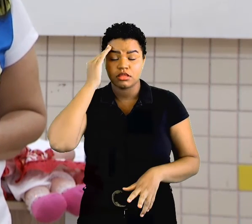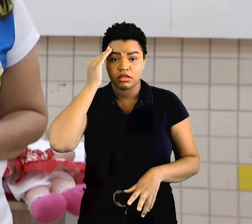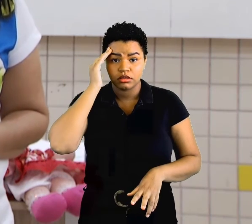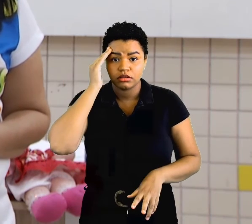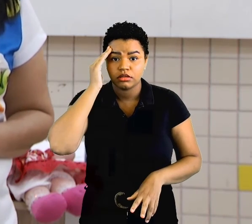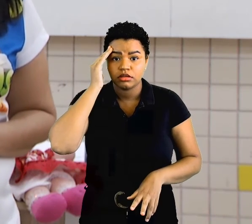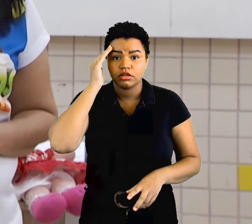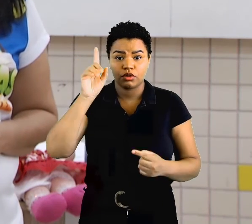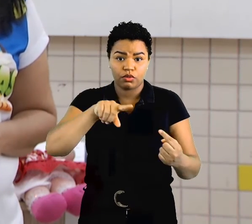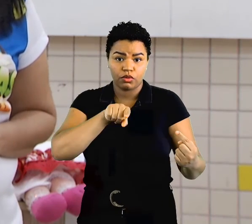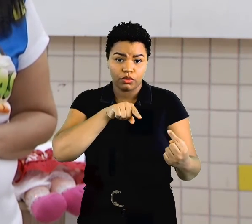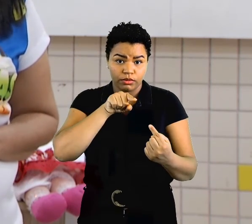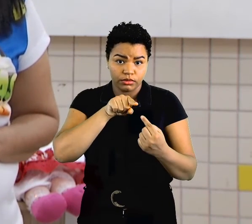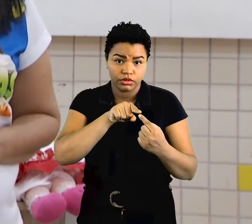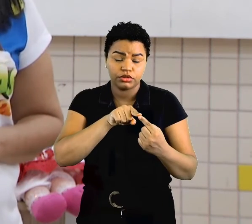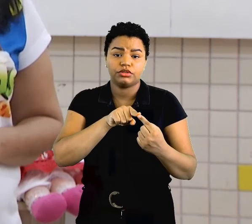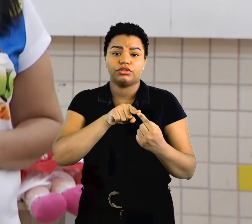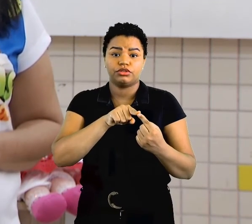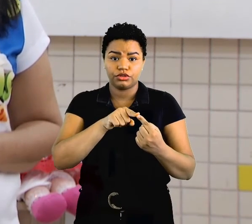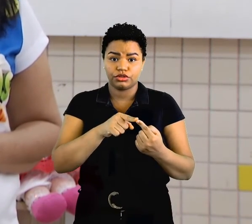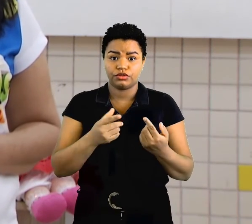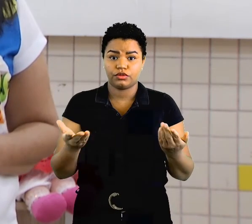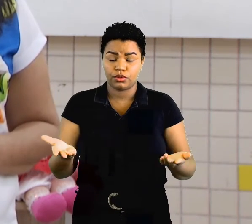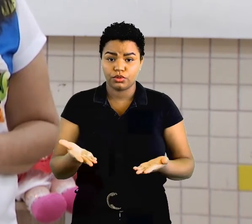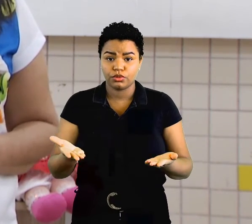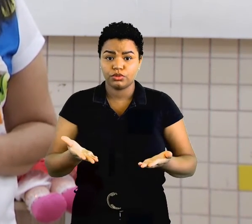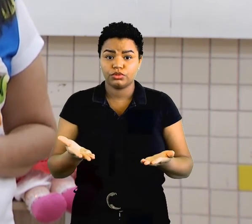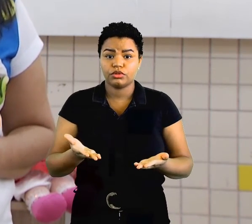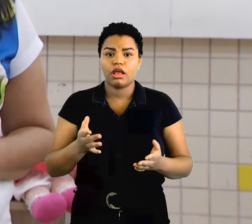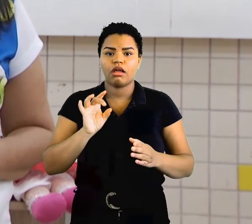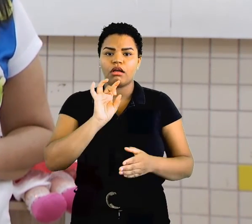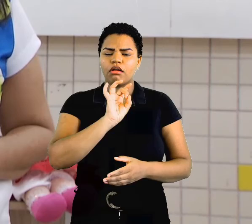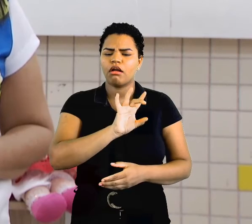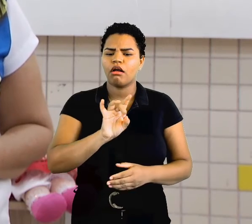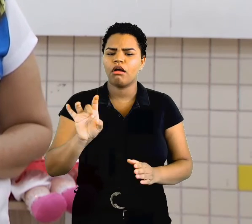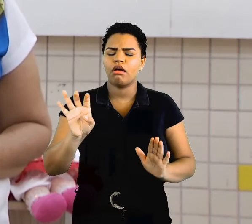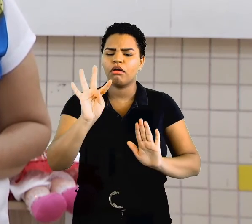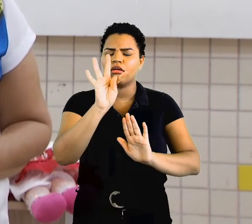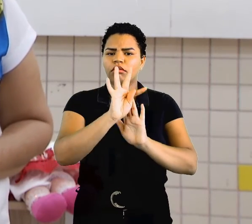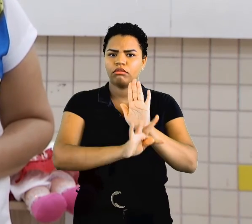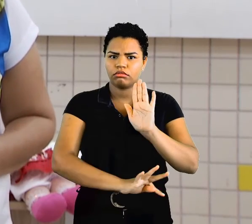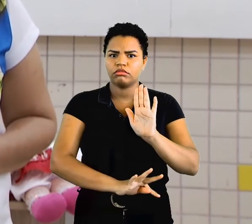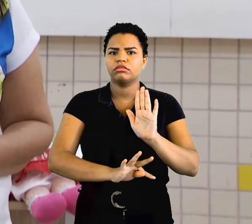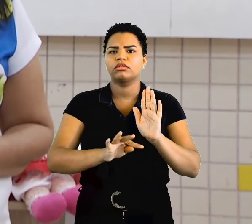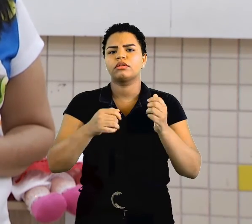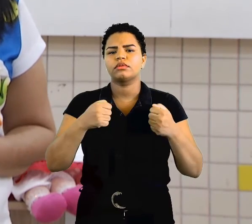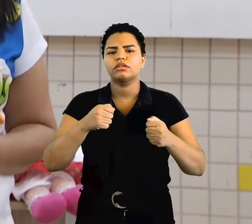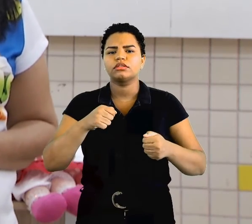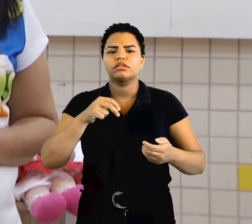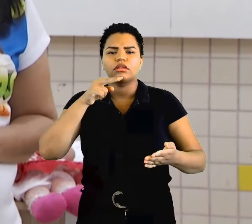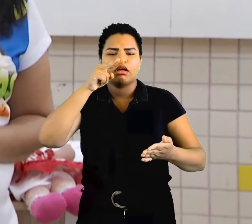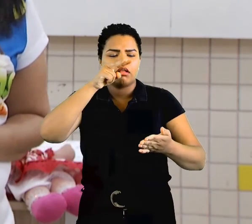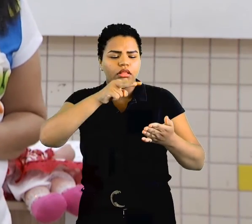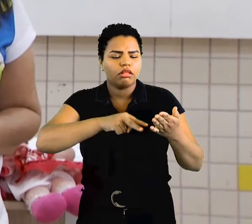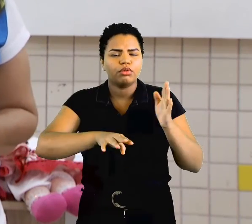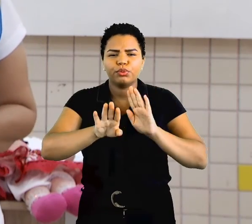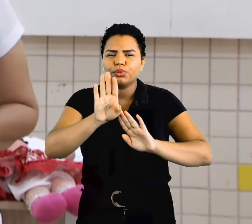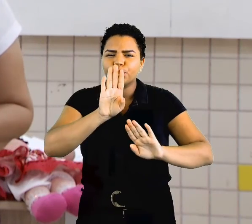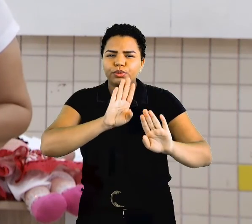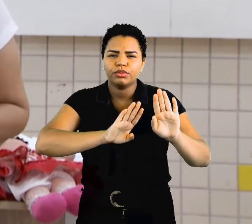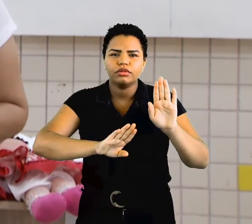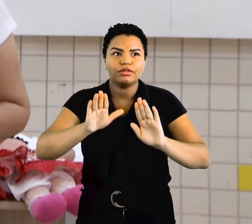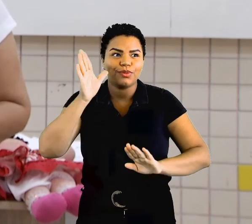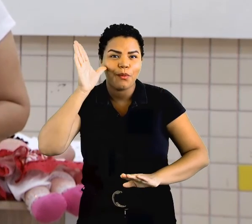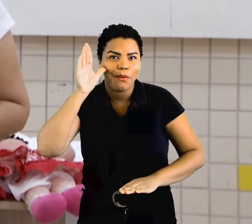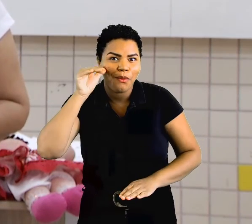hoje foi que vocês compreendam que cada texto é necessário um olhar cuidadoso, um olhar criterioso, para que